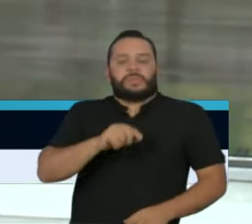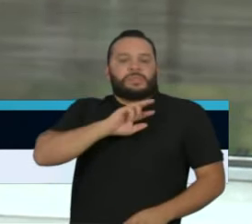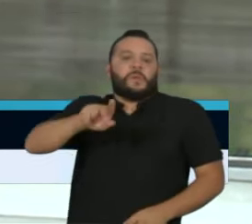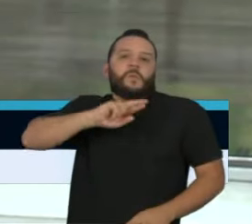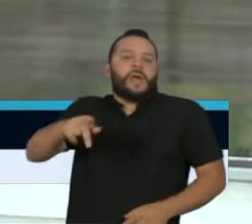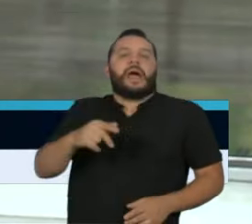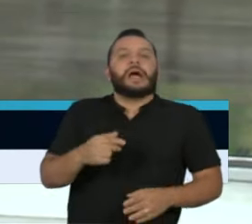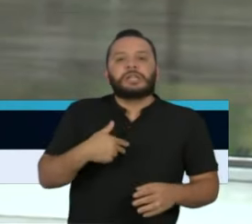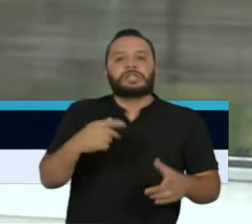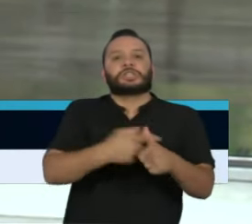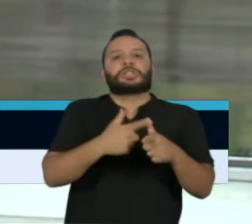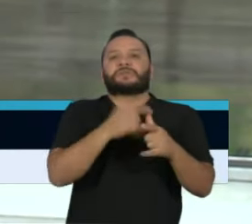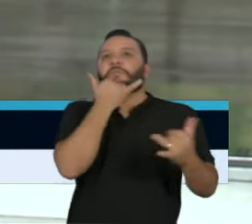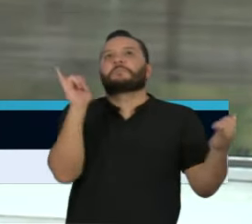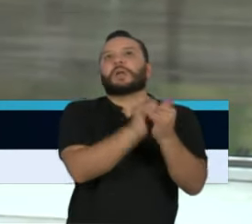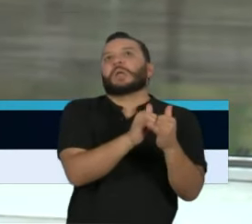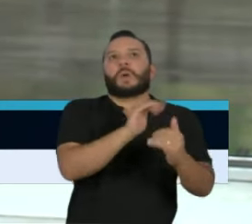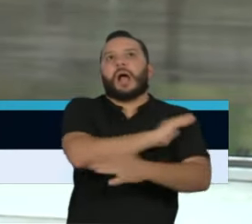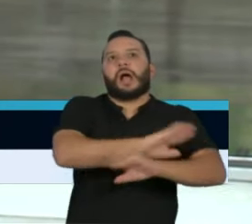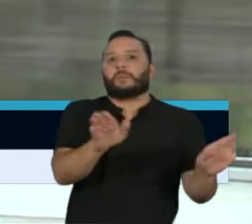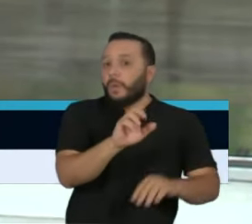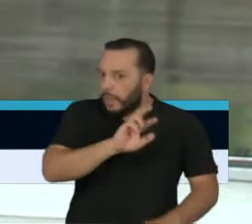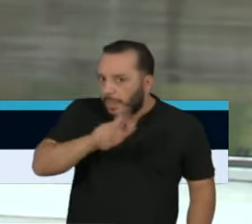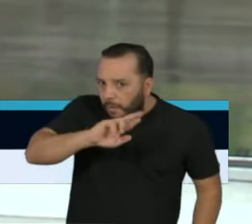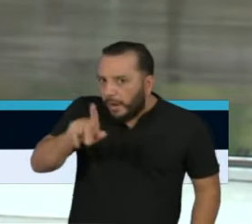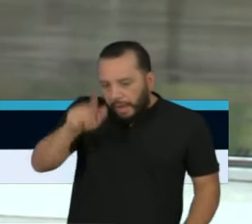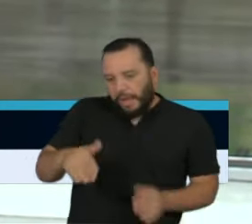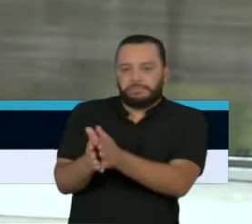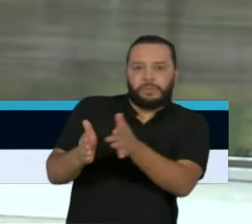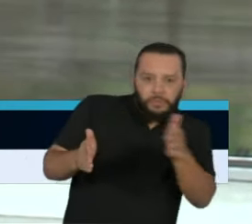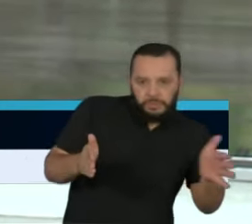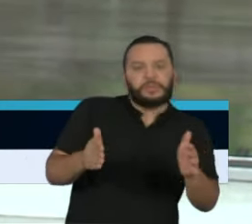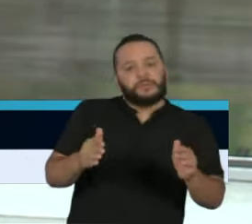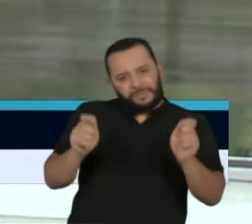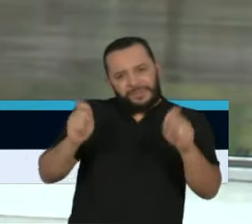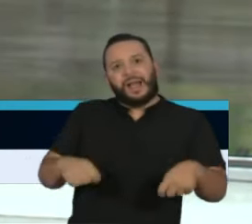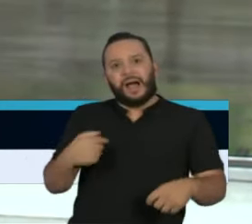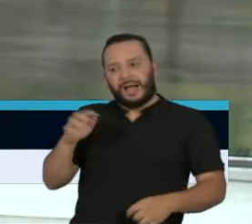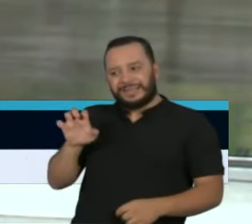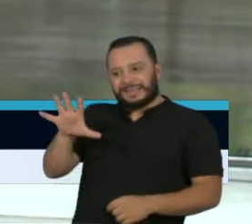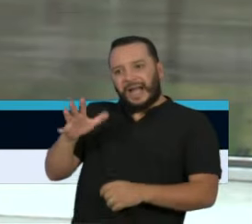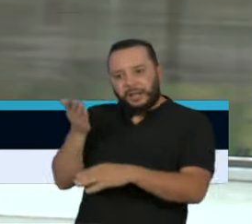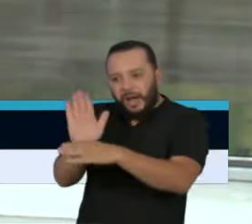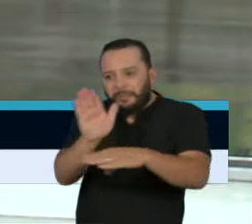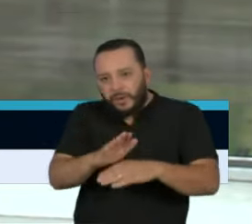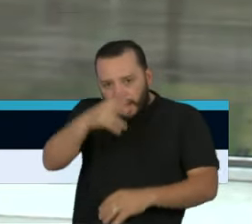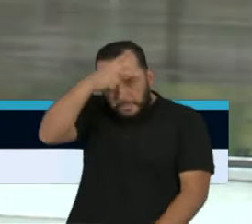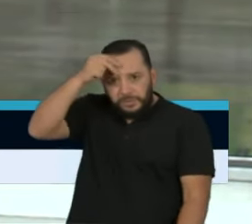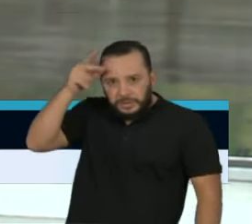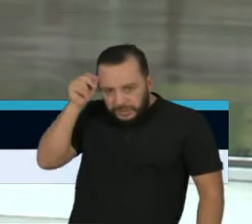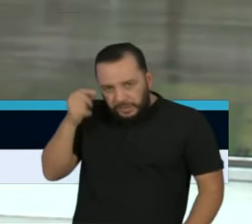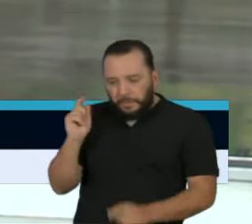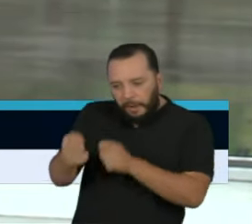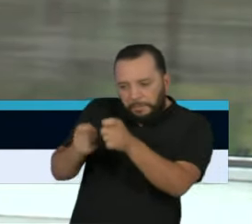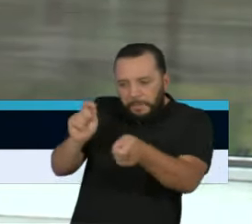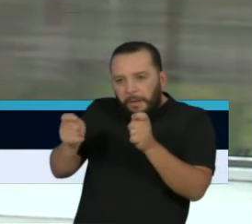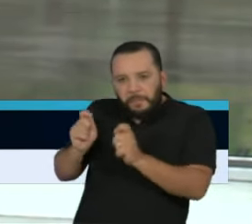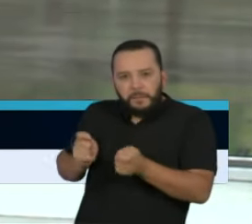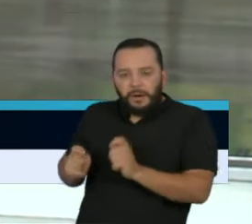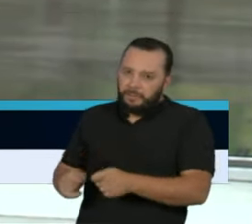a sobrevivência e garantir o apoio dos estados também aos municípios que compõem cada estado brasileiro. 6º